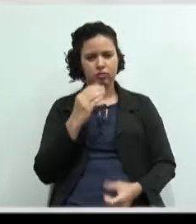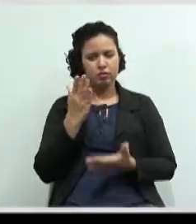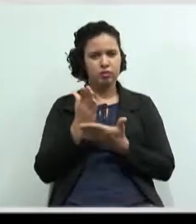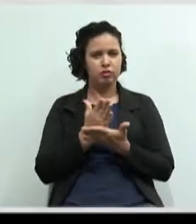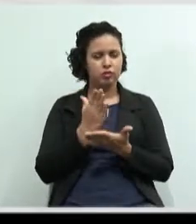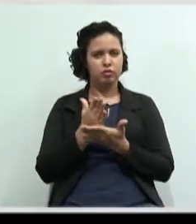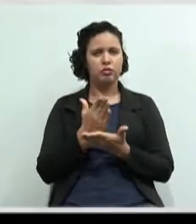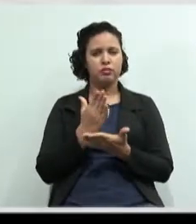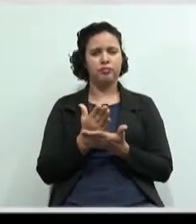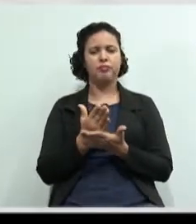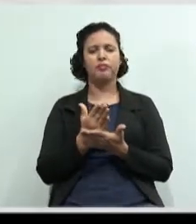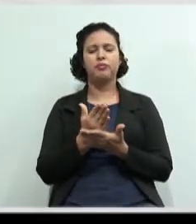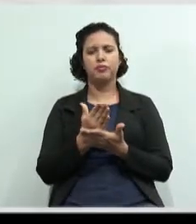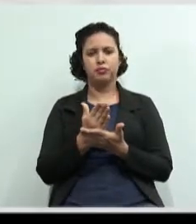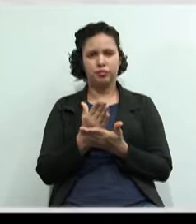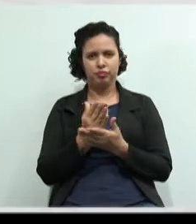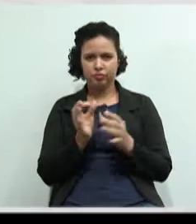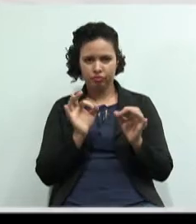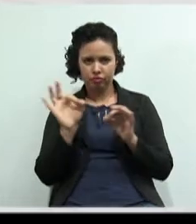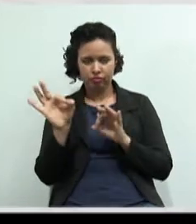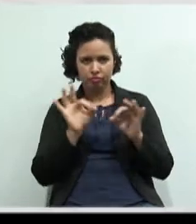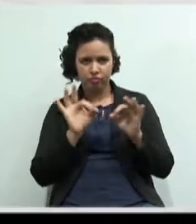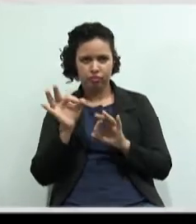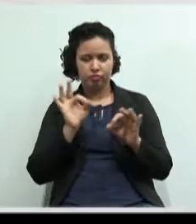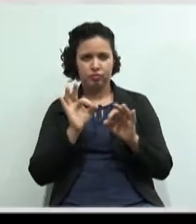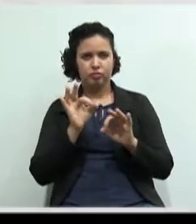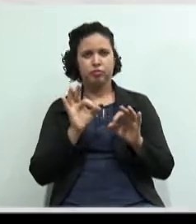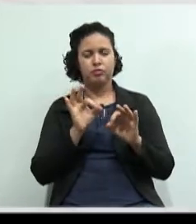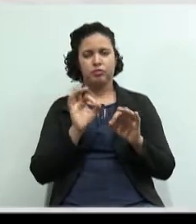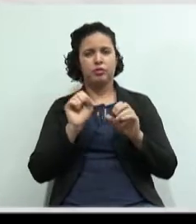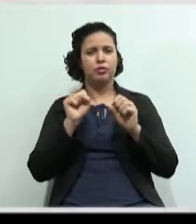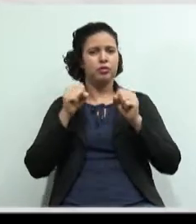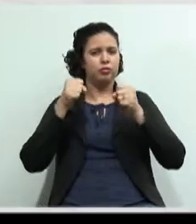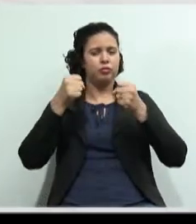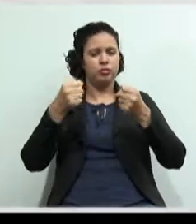que a organização é um sistema planejado de esforço